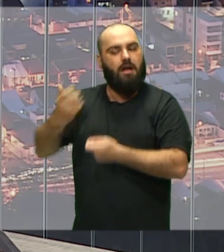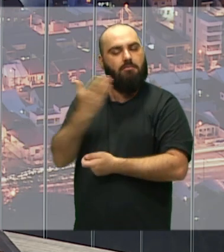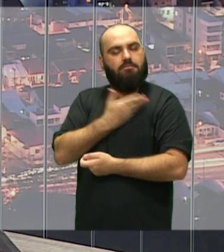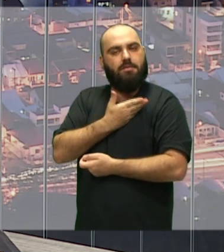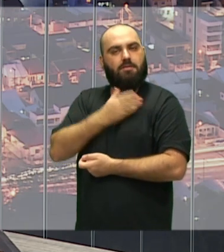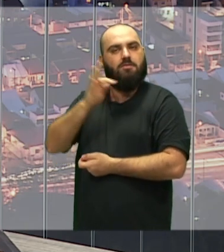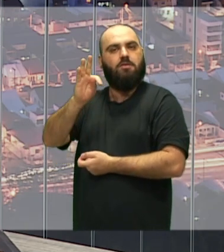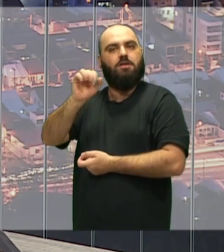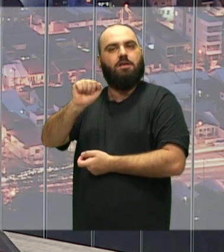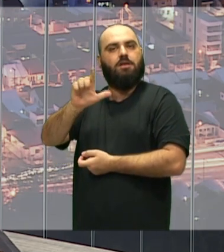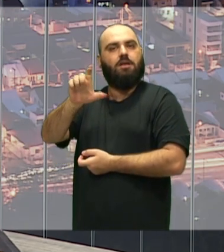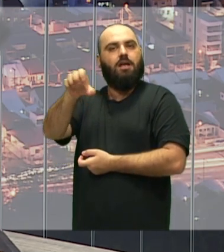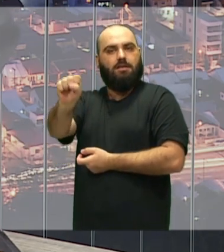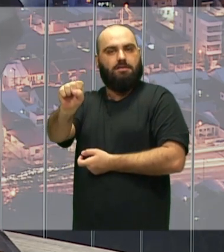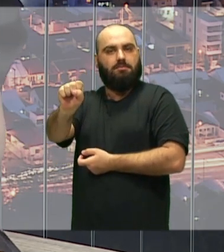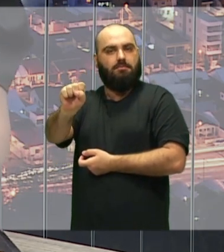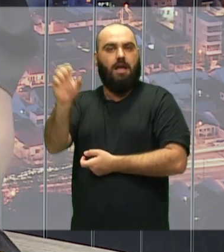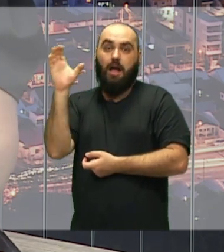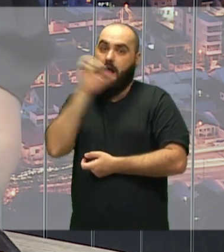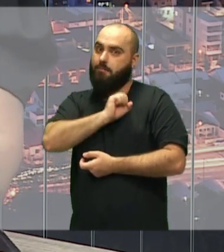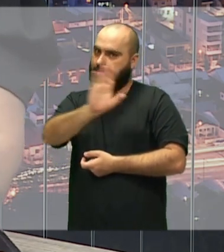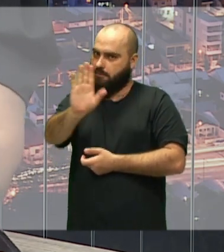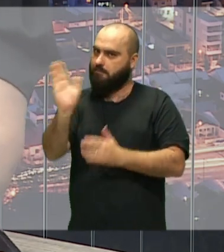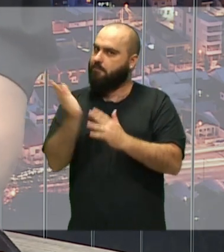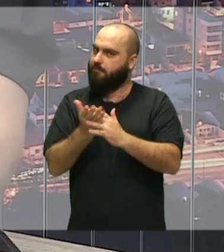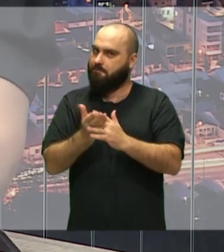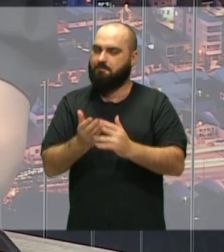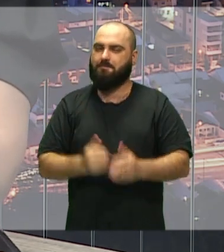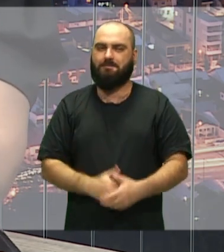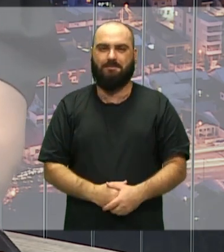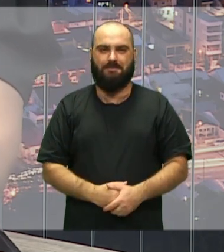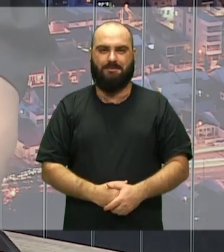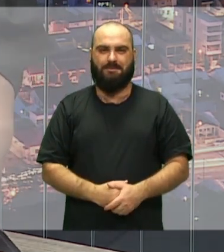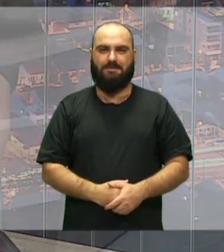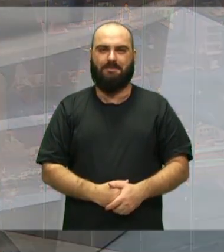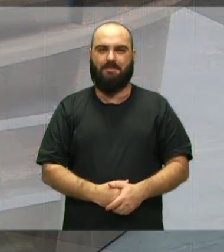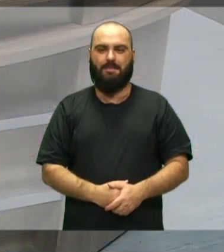querido Thales Guedin Júnior. Só um minuto, a gente já volta.